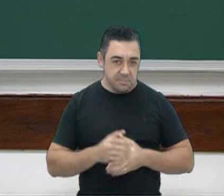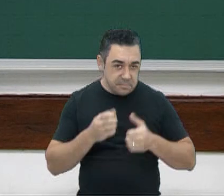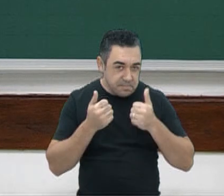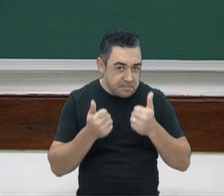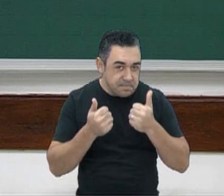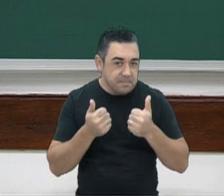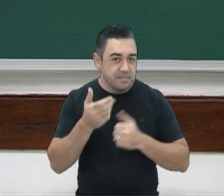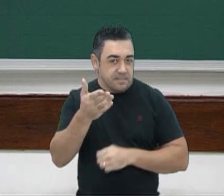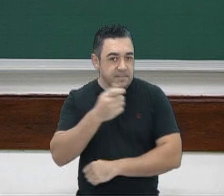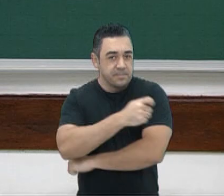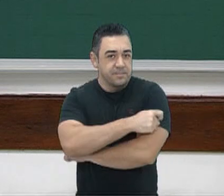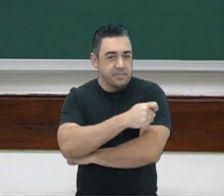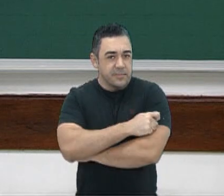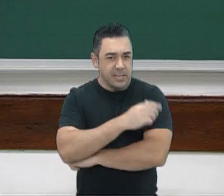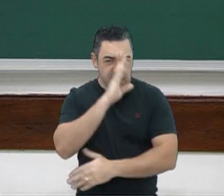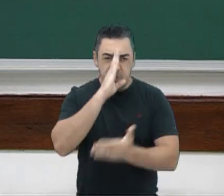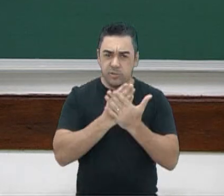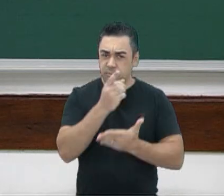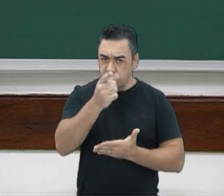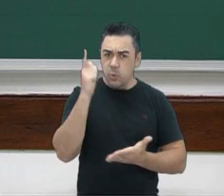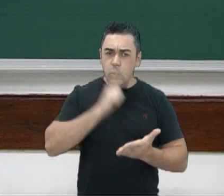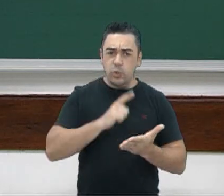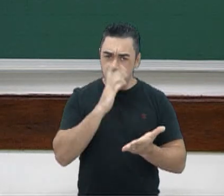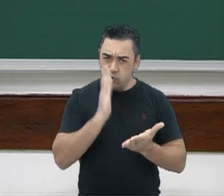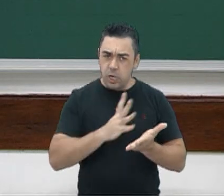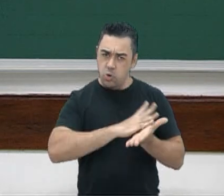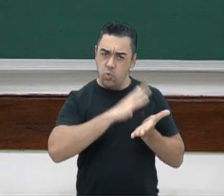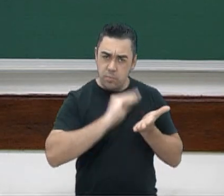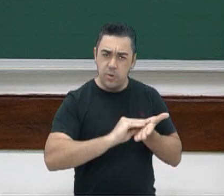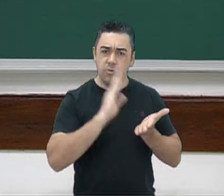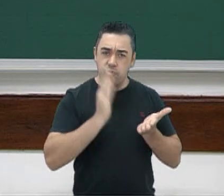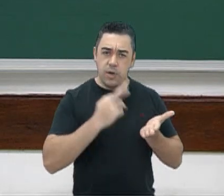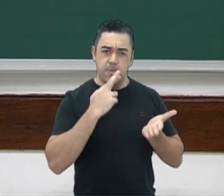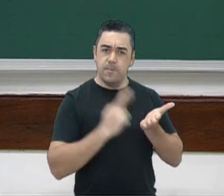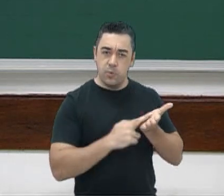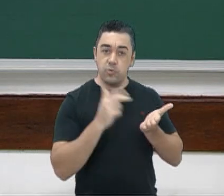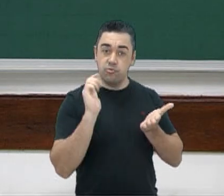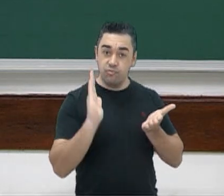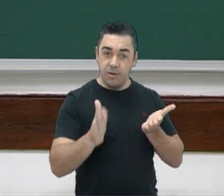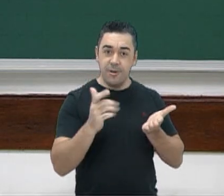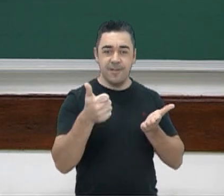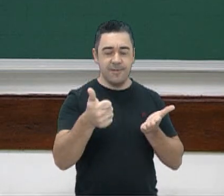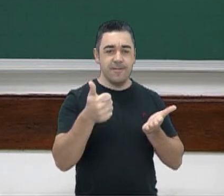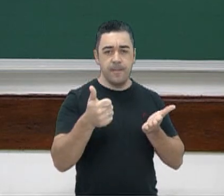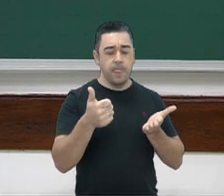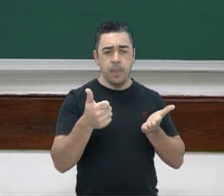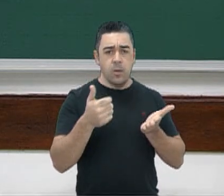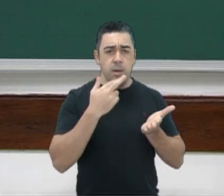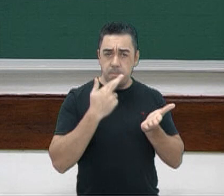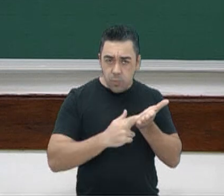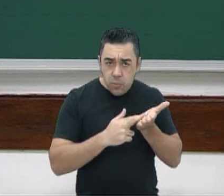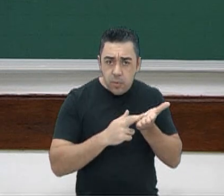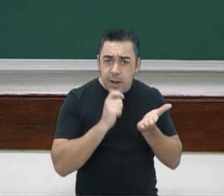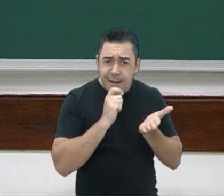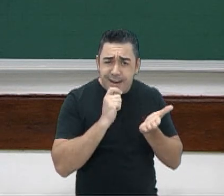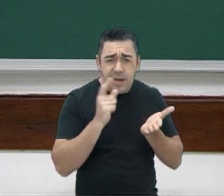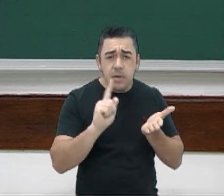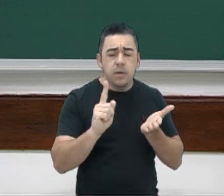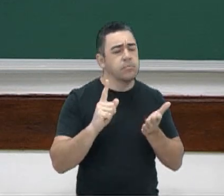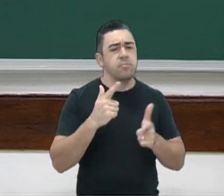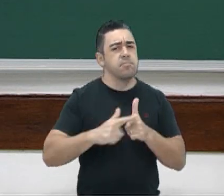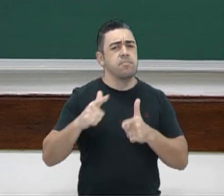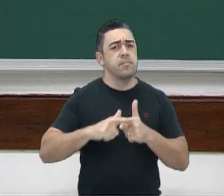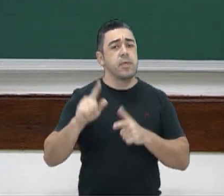Muito bem, estudante. Creio que você já tenha copiado, que você já tenha respondido. Caso você não tenha respondido ainda, depois